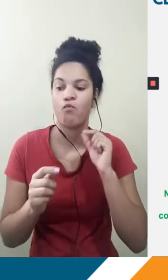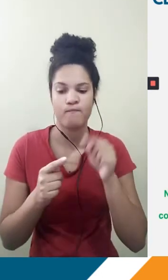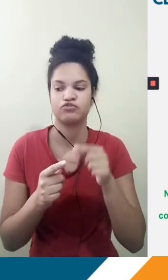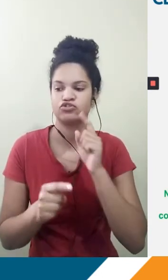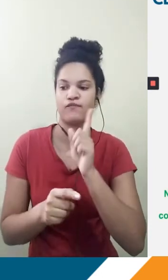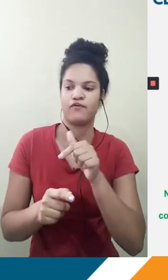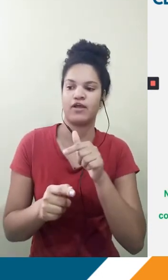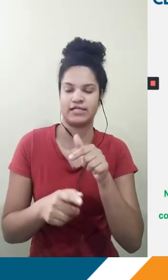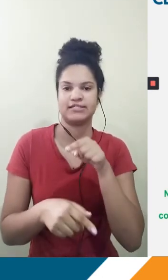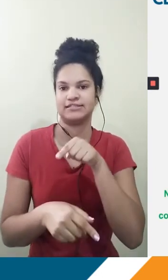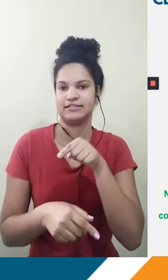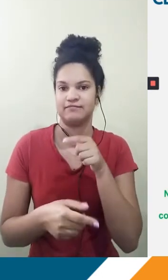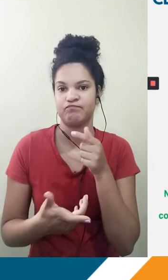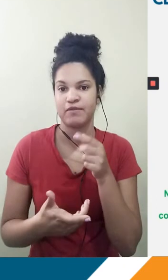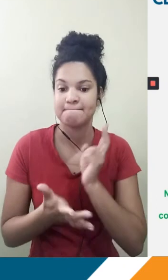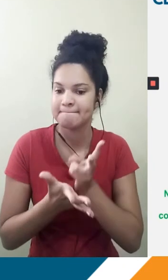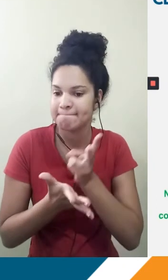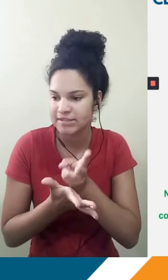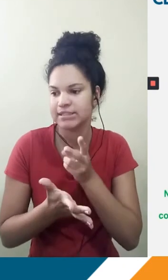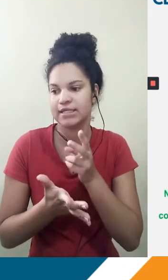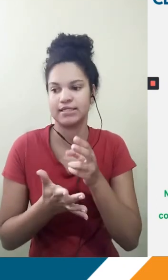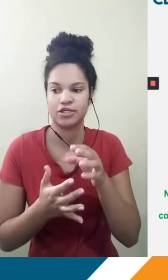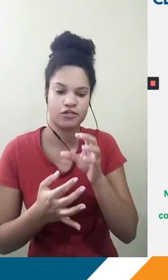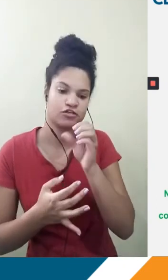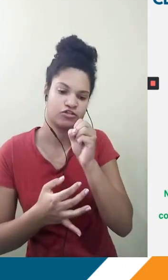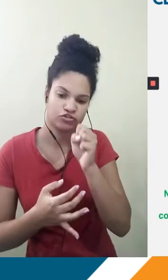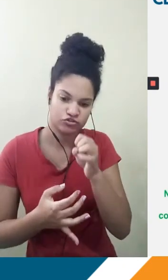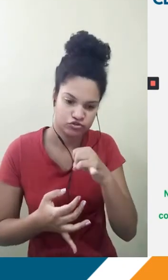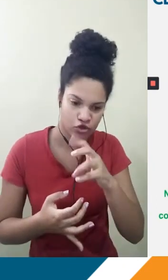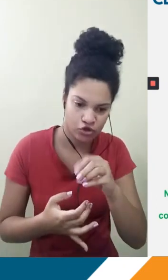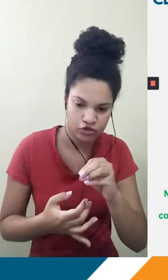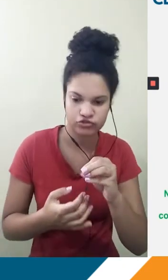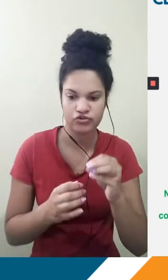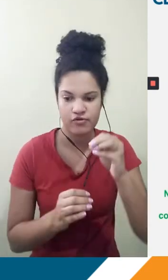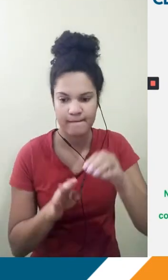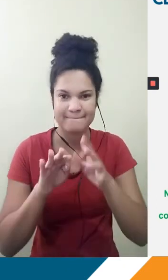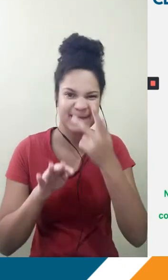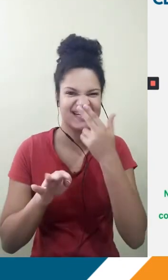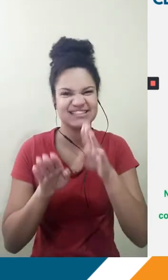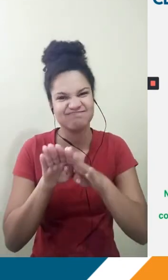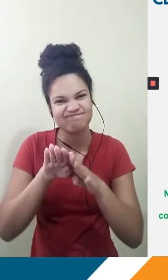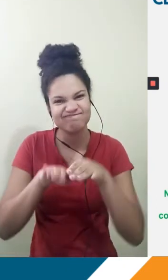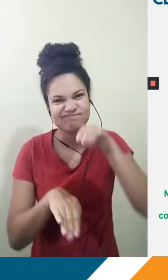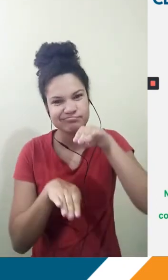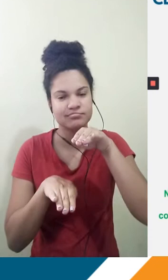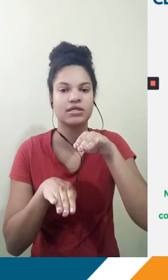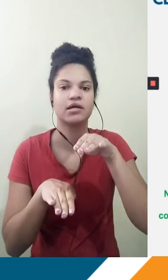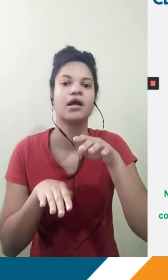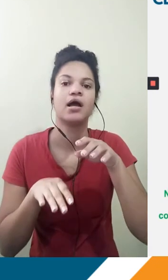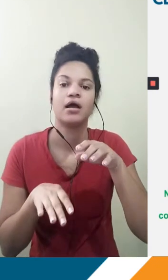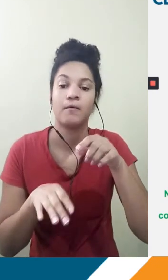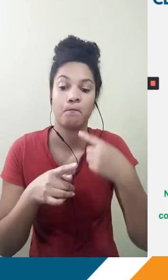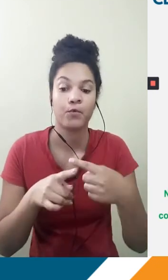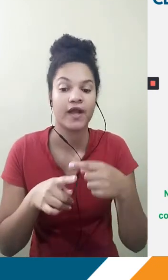manter esse desequilíbrio, entre aspas, das concentrações contra o chamado